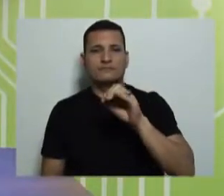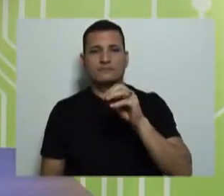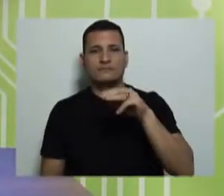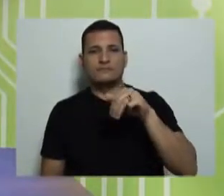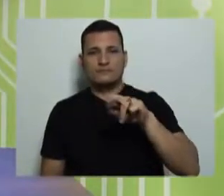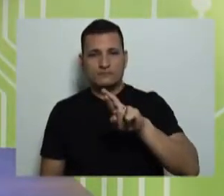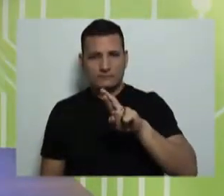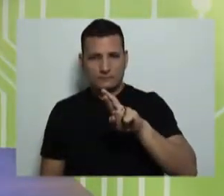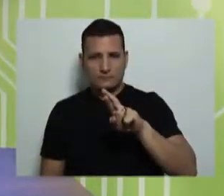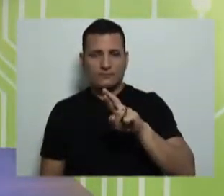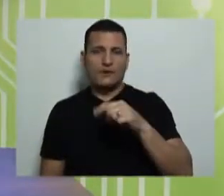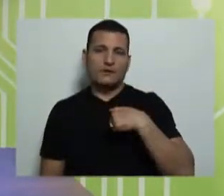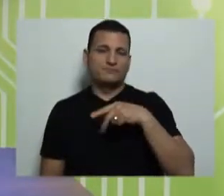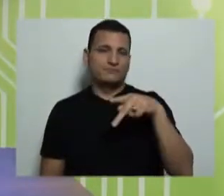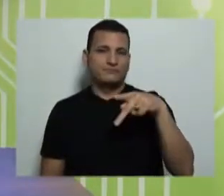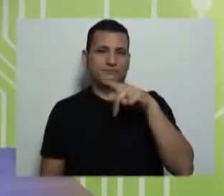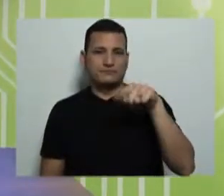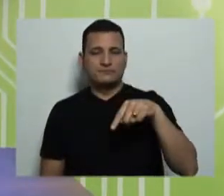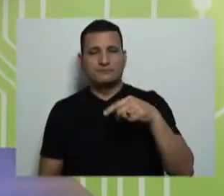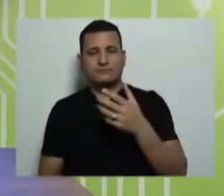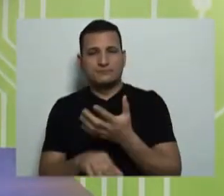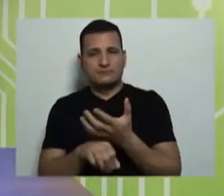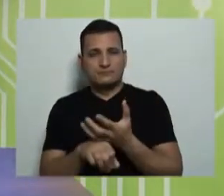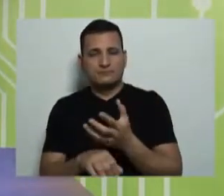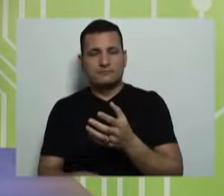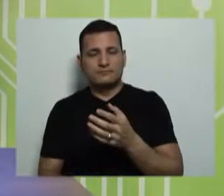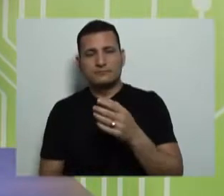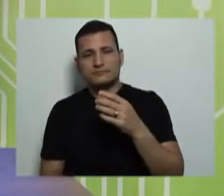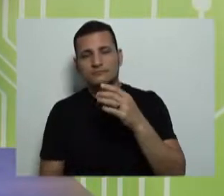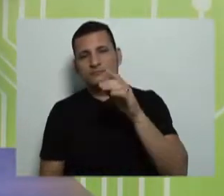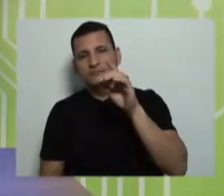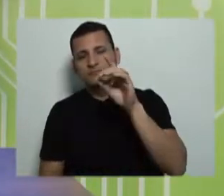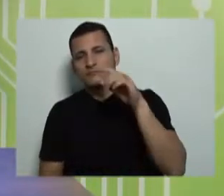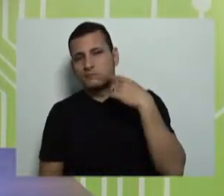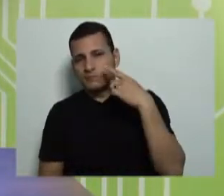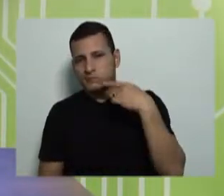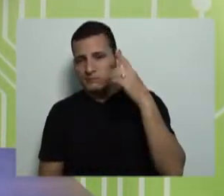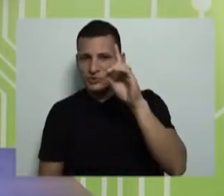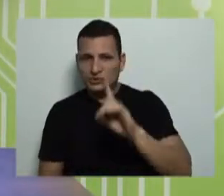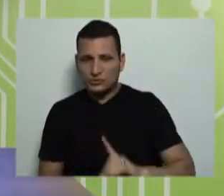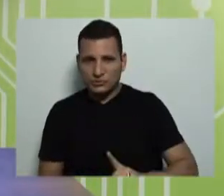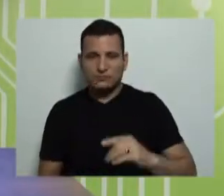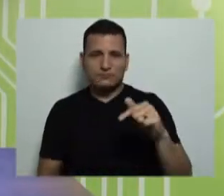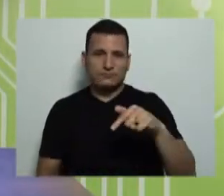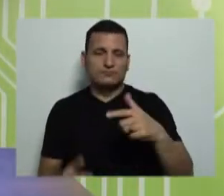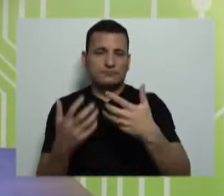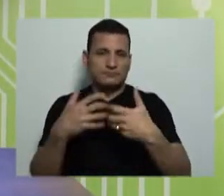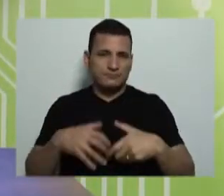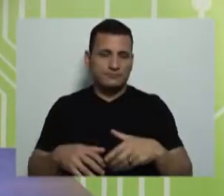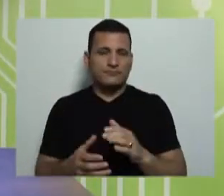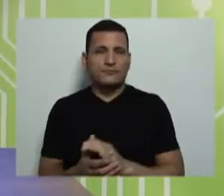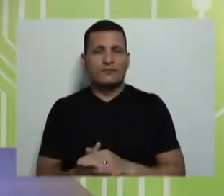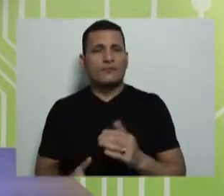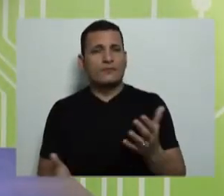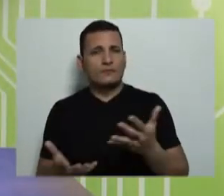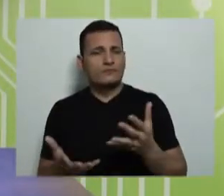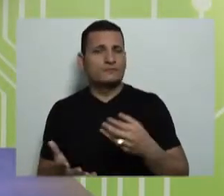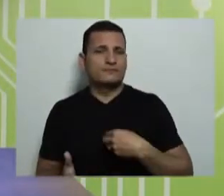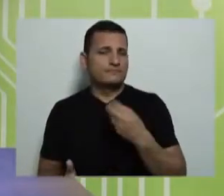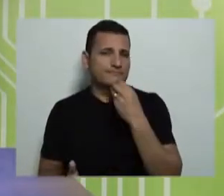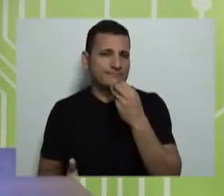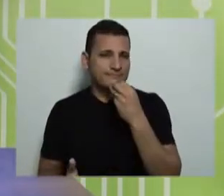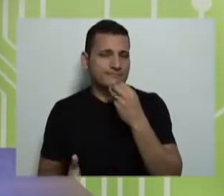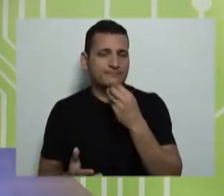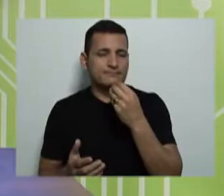da área de Direito aqui do campus IFRO Zona Norte. Estou aqui hoje tendo a oportunidade de falar com